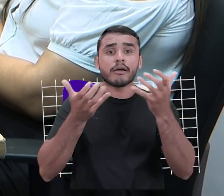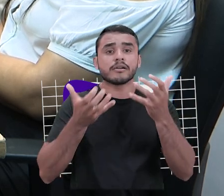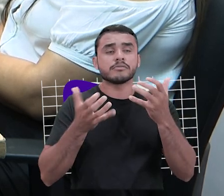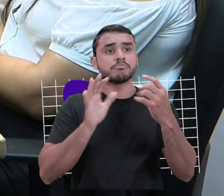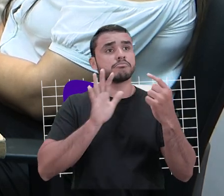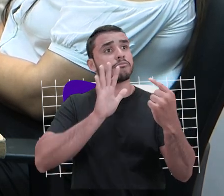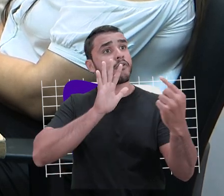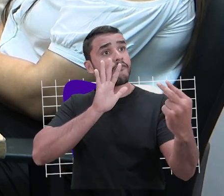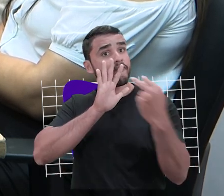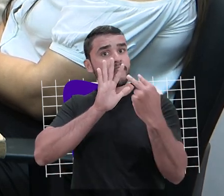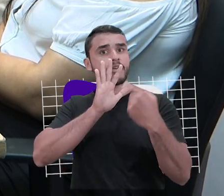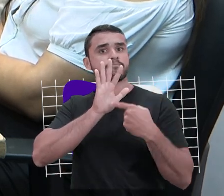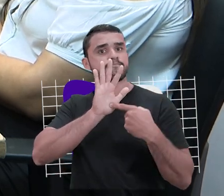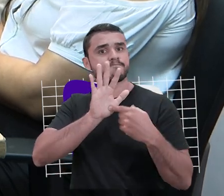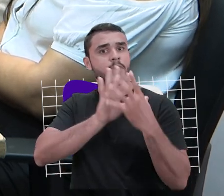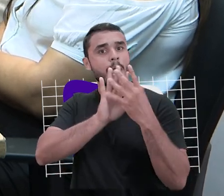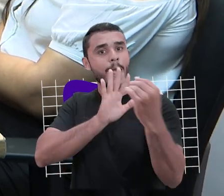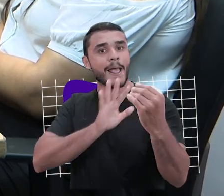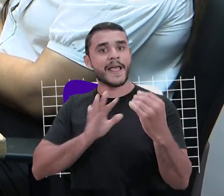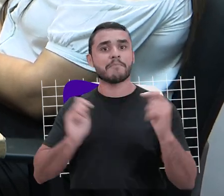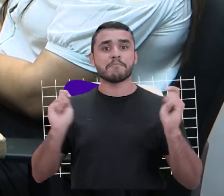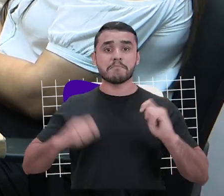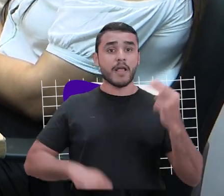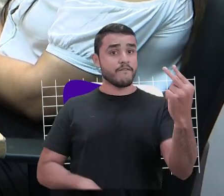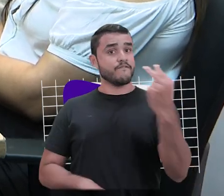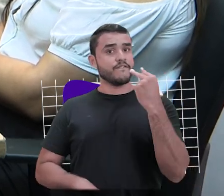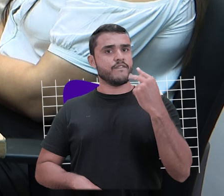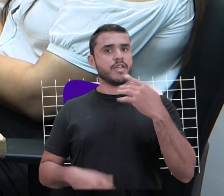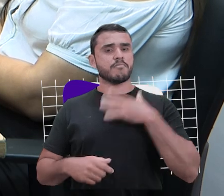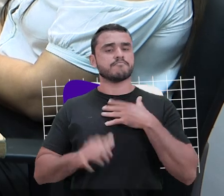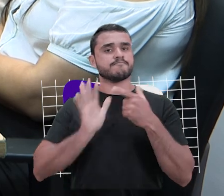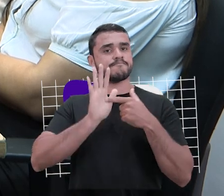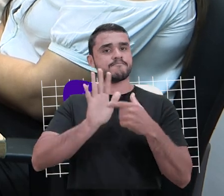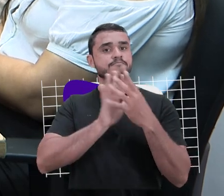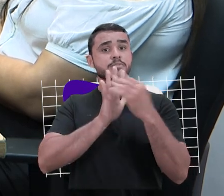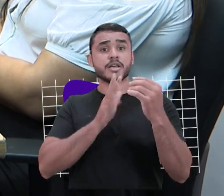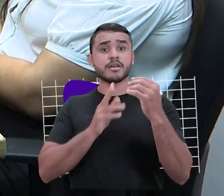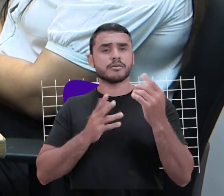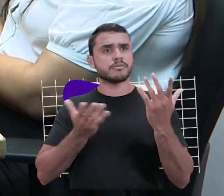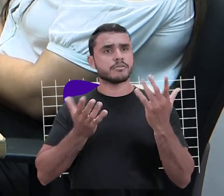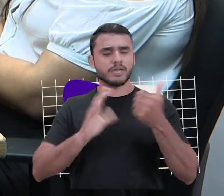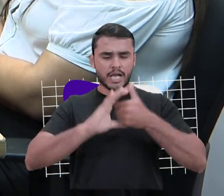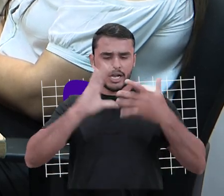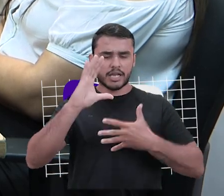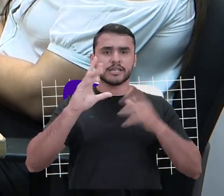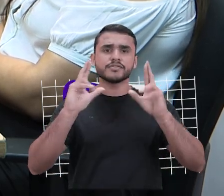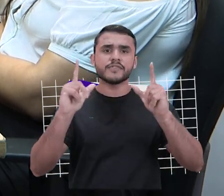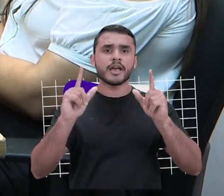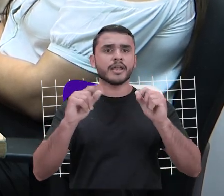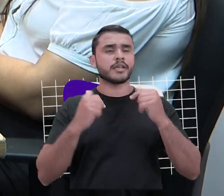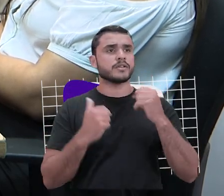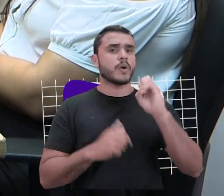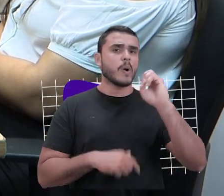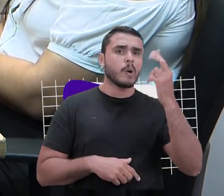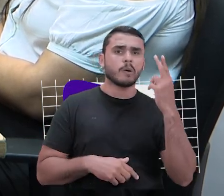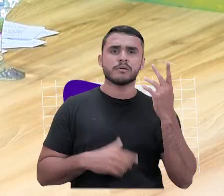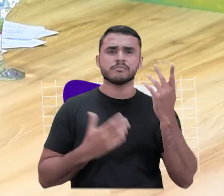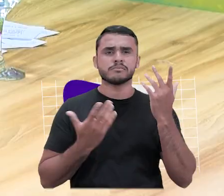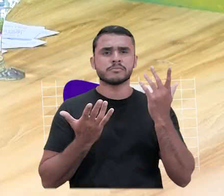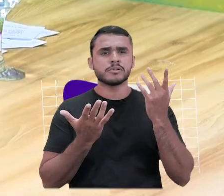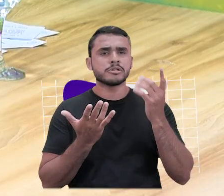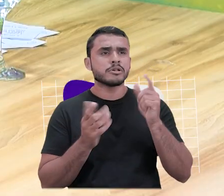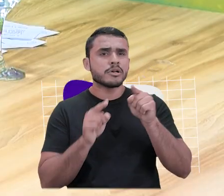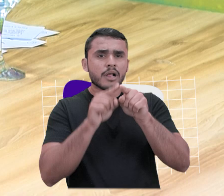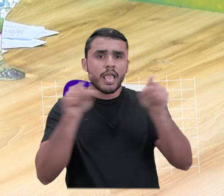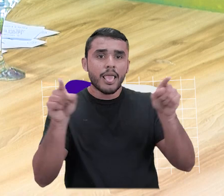mais pessoas diferentes, às vezes estranhas, às vezes esquisitas como ela, para poder ter uma vida melhor.